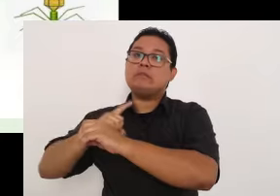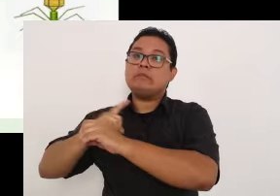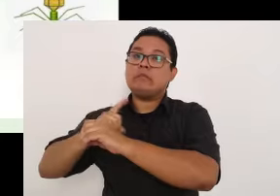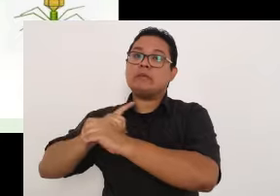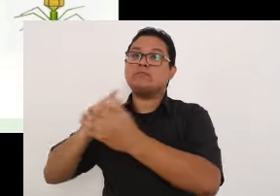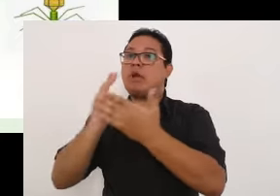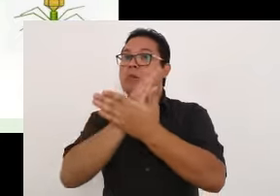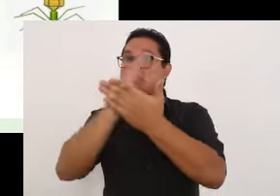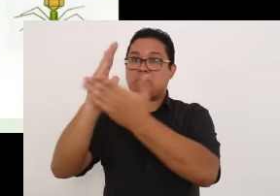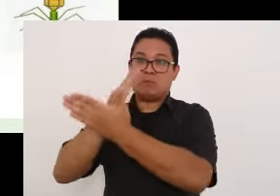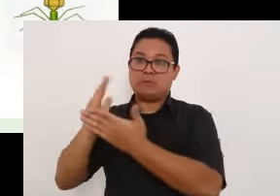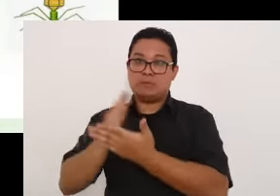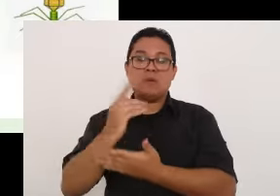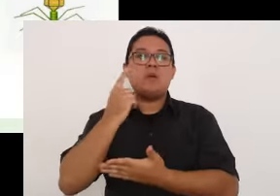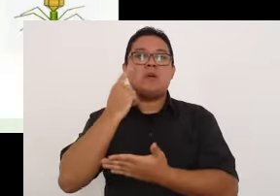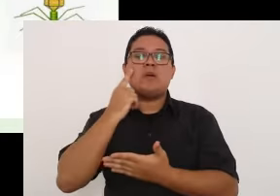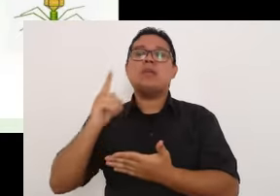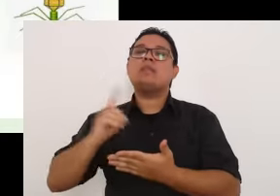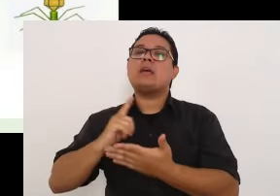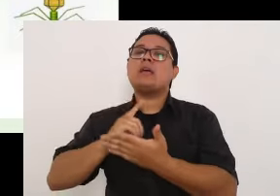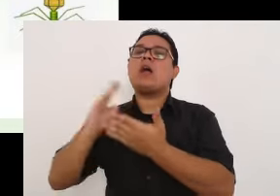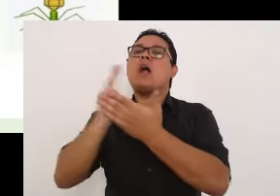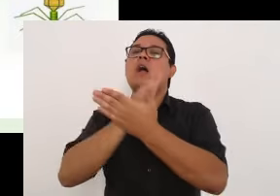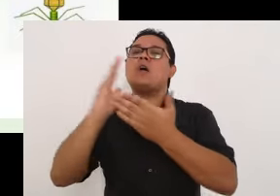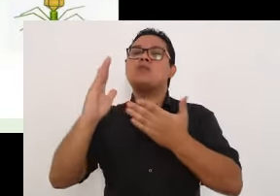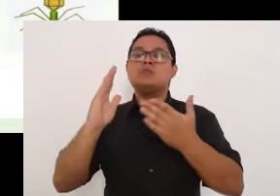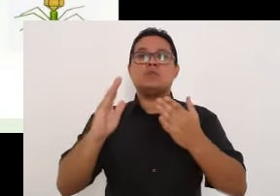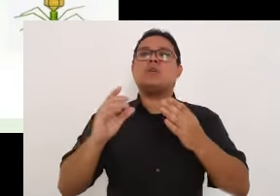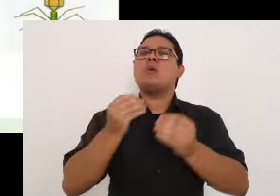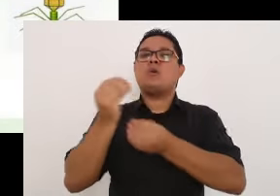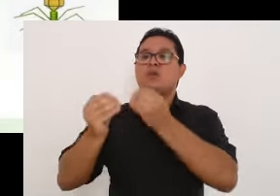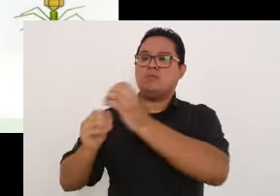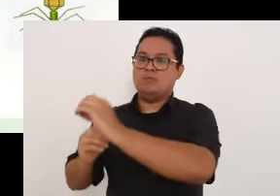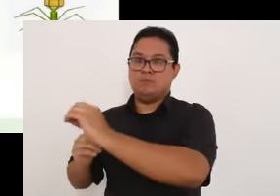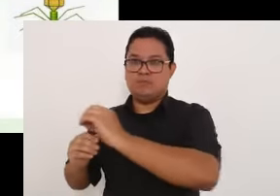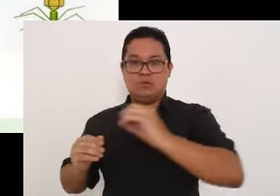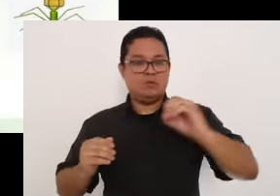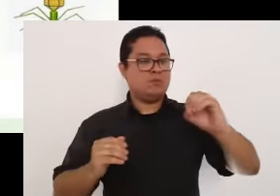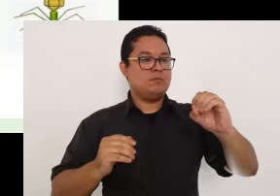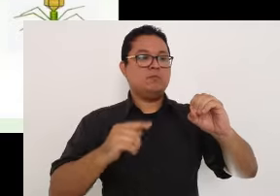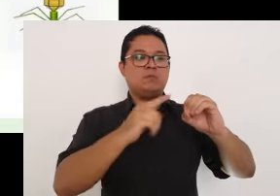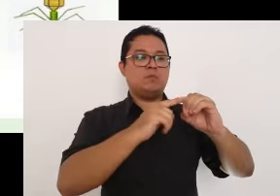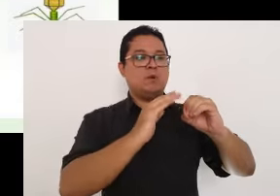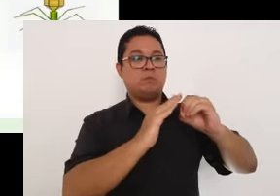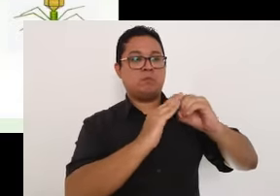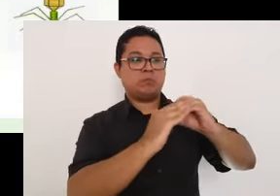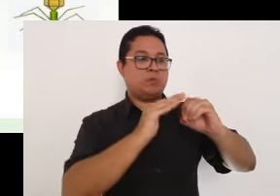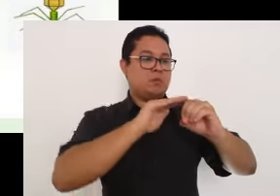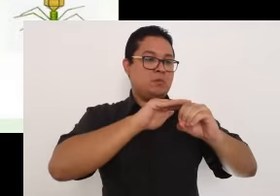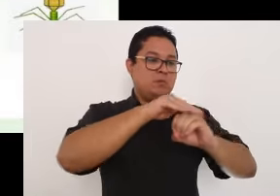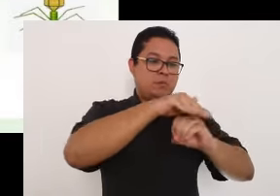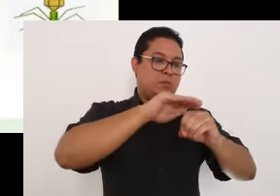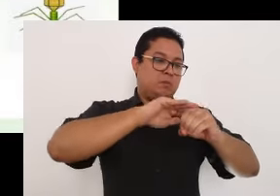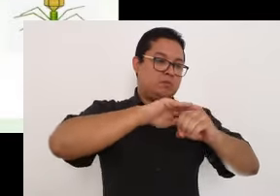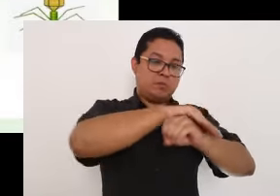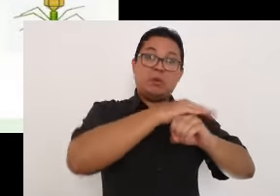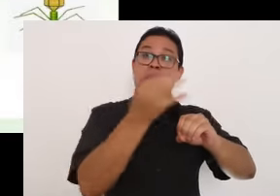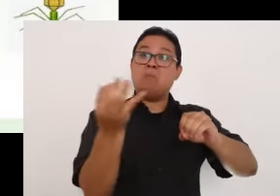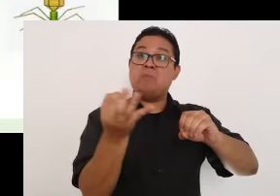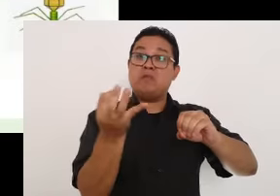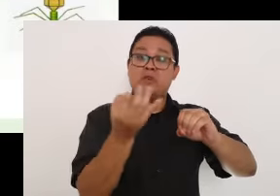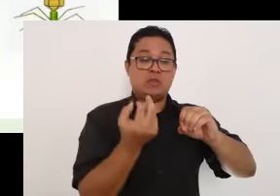o do adenovírus, ele é um capsídeo todo simétrico aqui assim, ó, tá? Esse aqui, que é